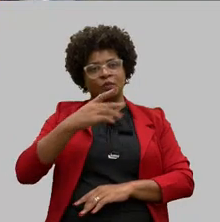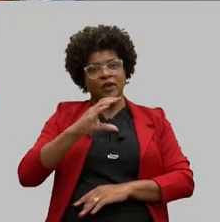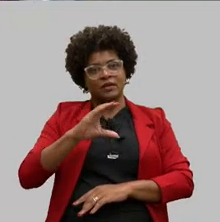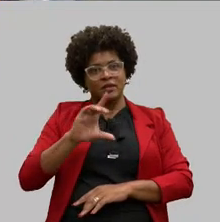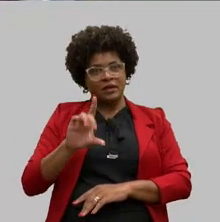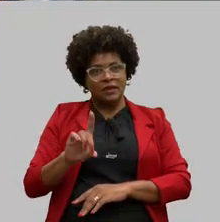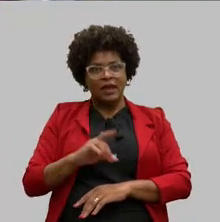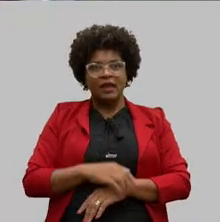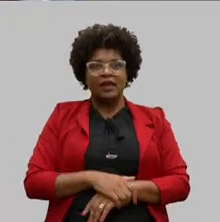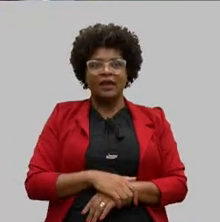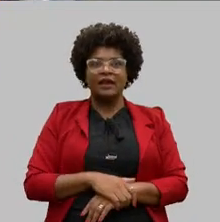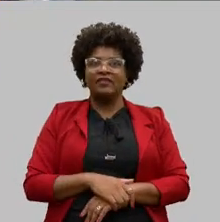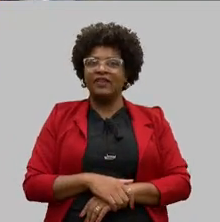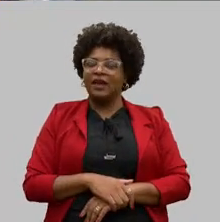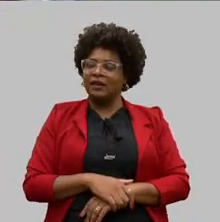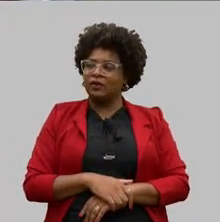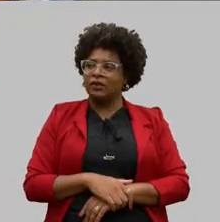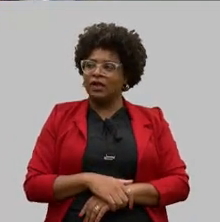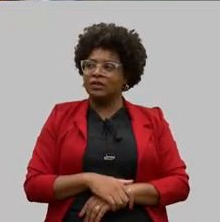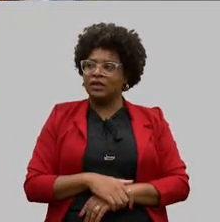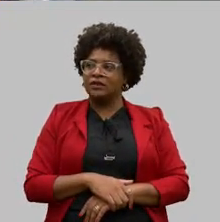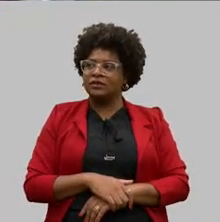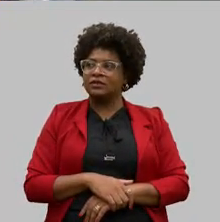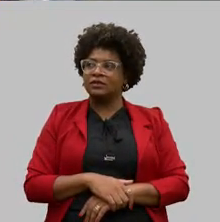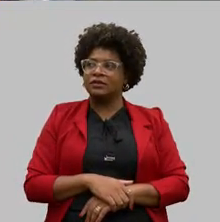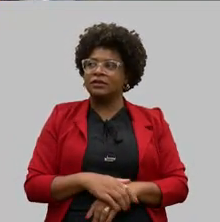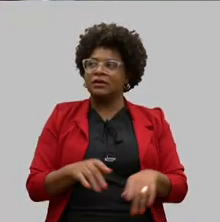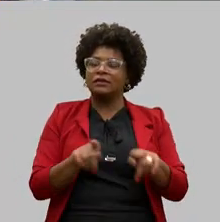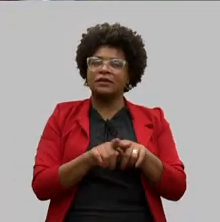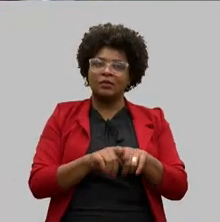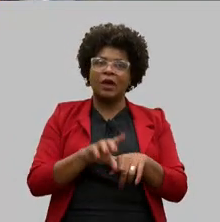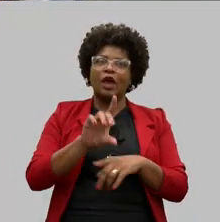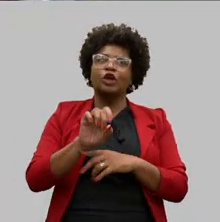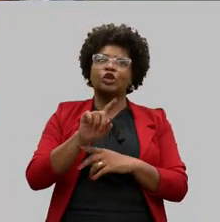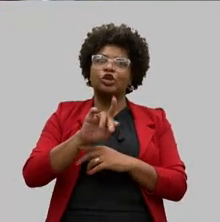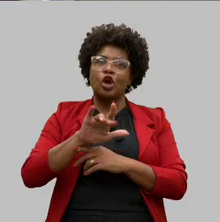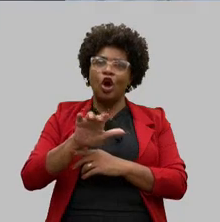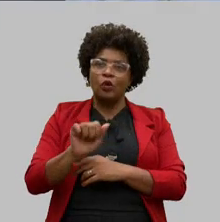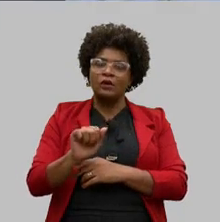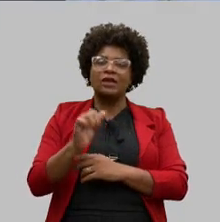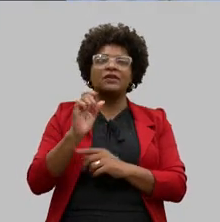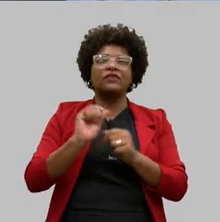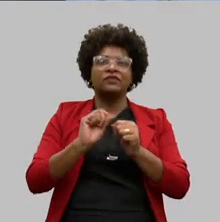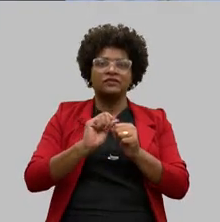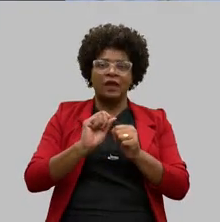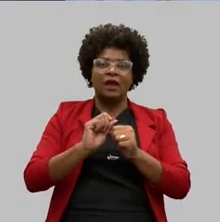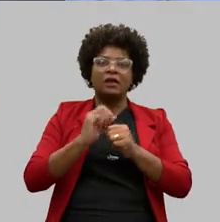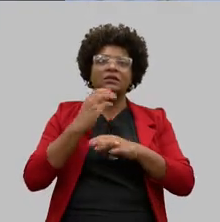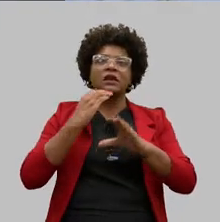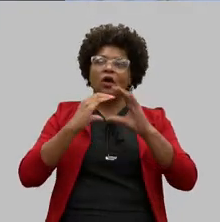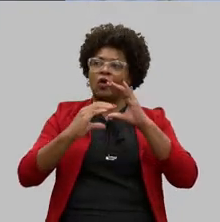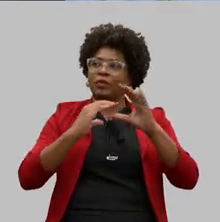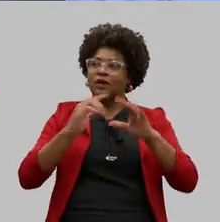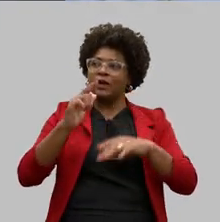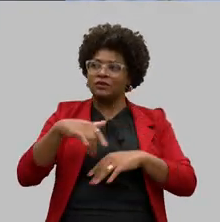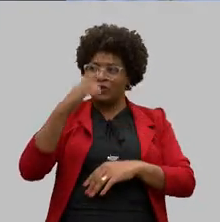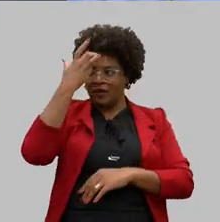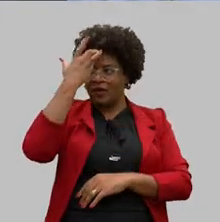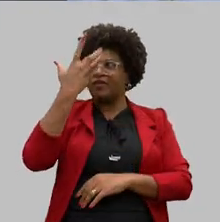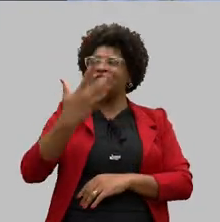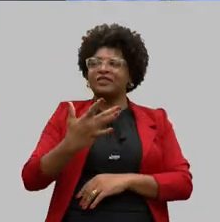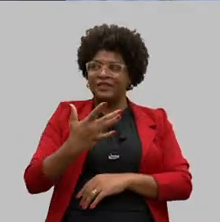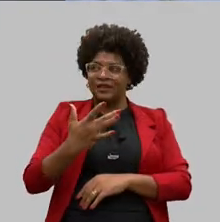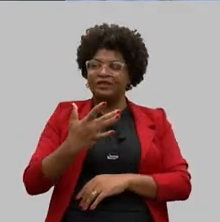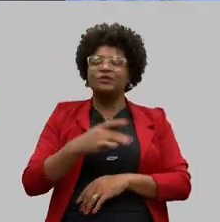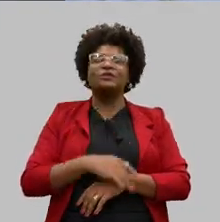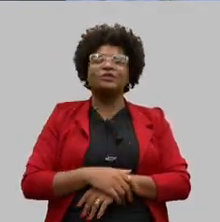Douglas que facilitou essa comunicação é muito importante esse trabalho de mostrar ocupação de espaço dentro do cenário